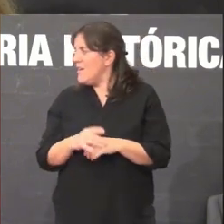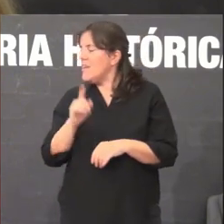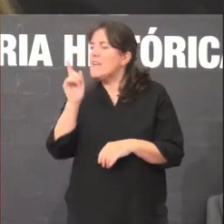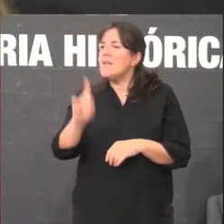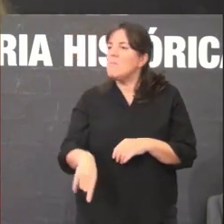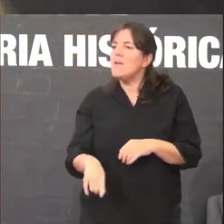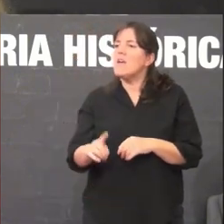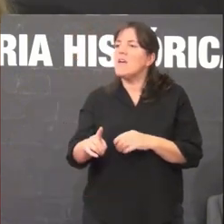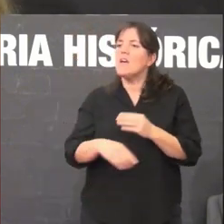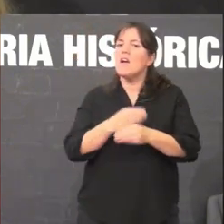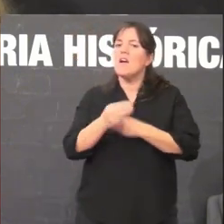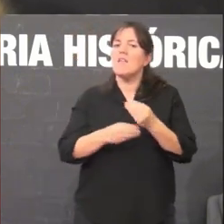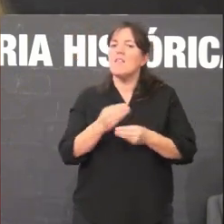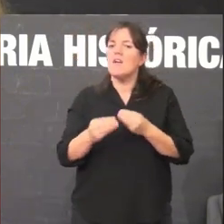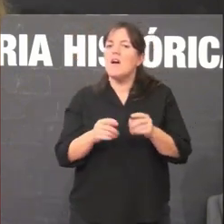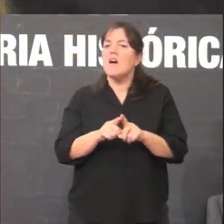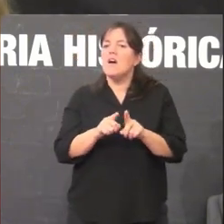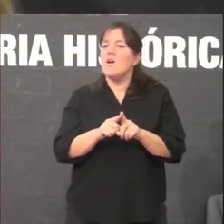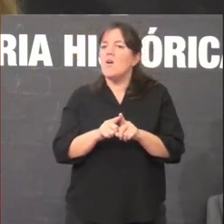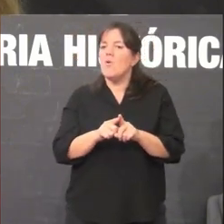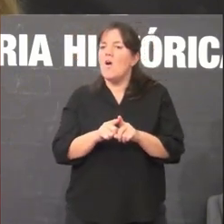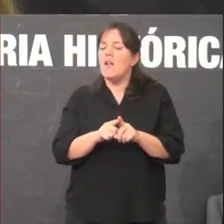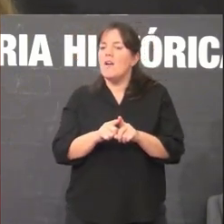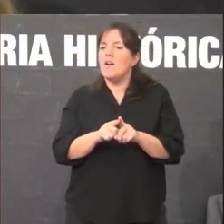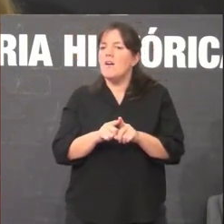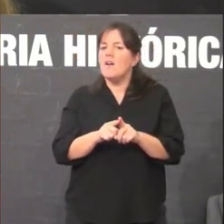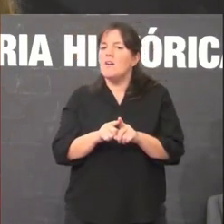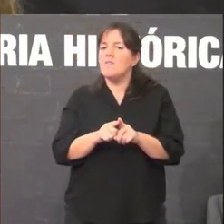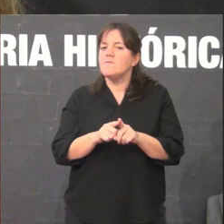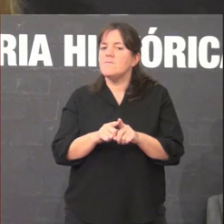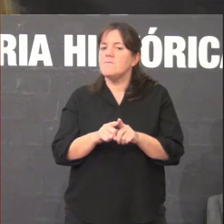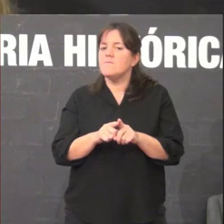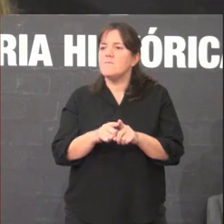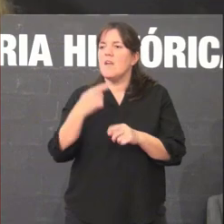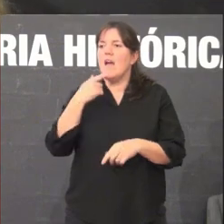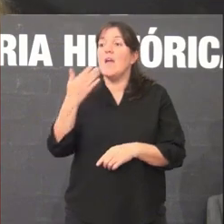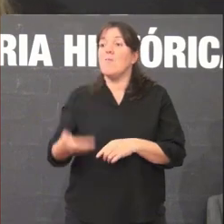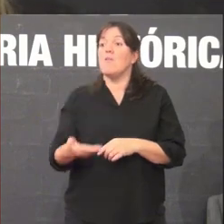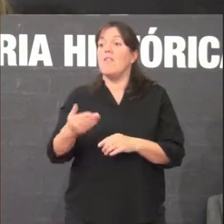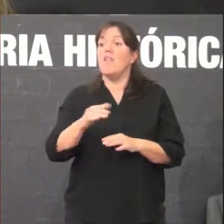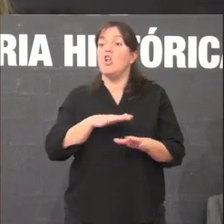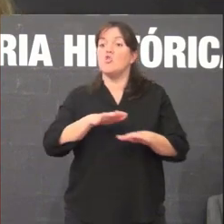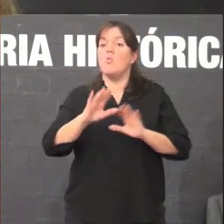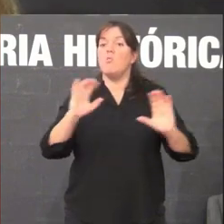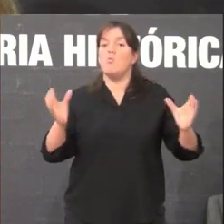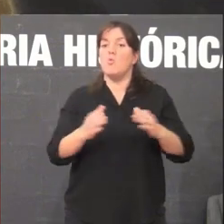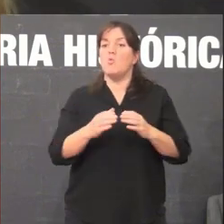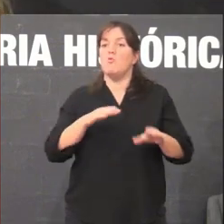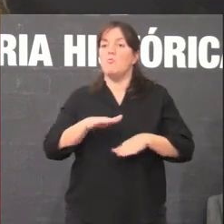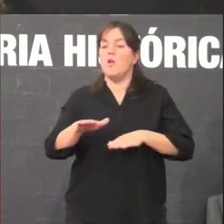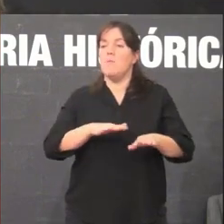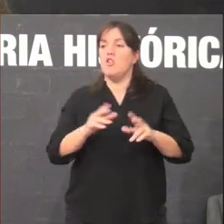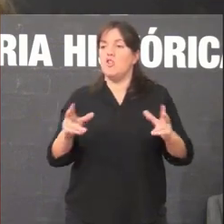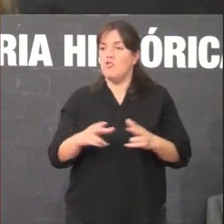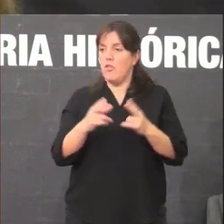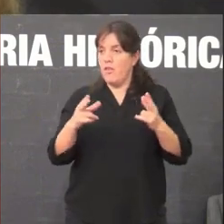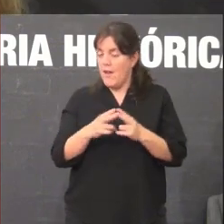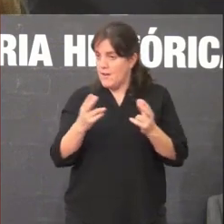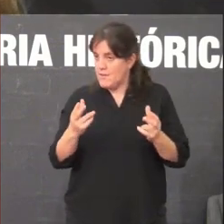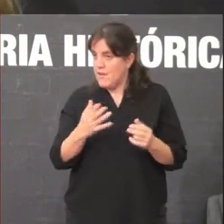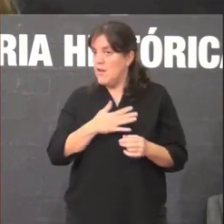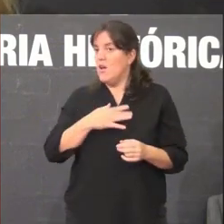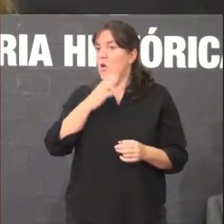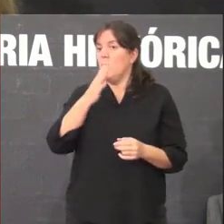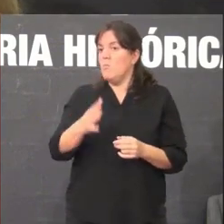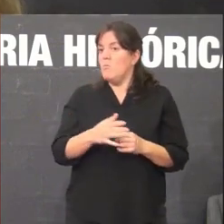também retirava ou negligenciava o que é a importância dos movimentos sociais. Algo que, no entanto,